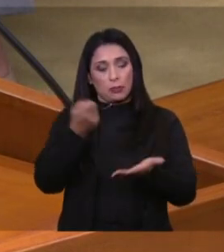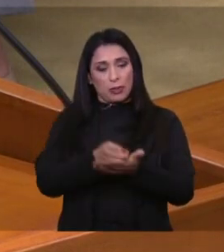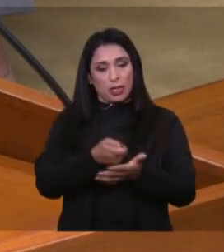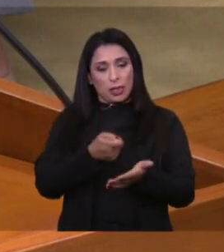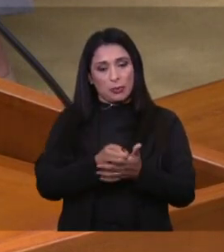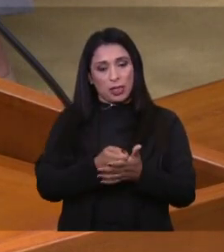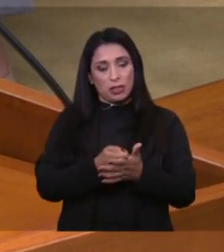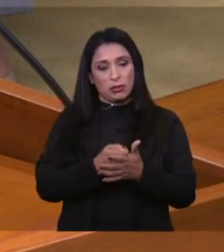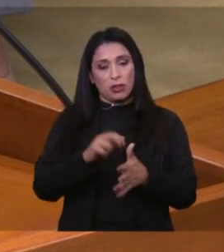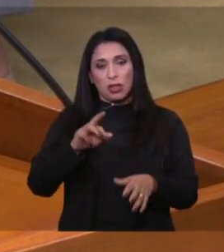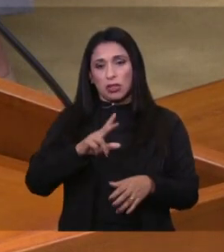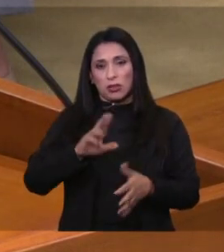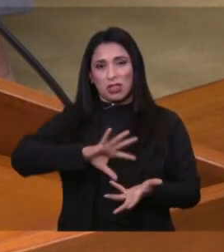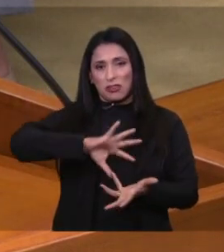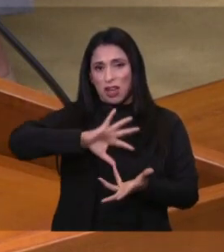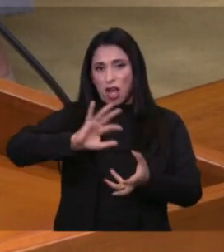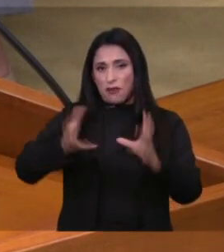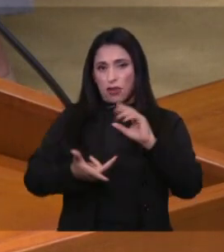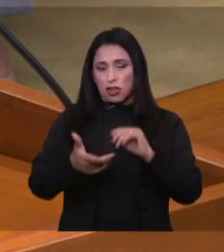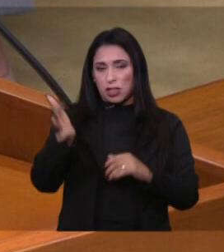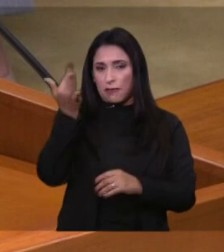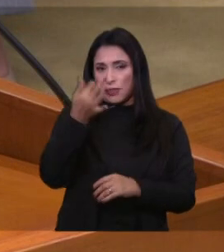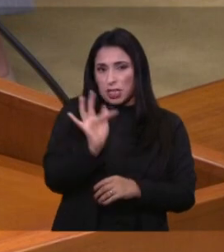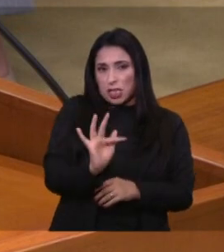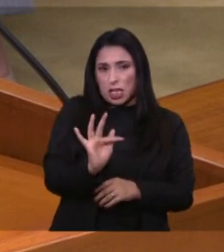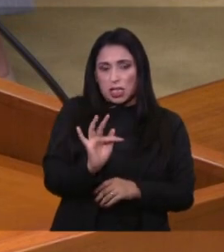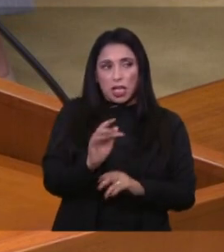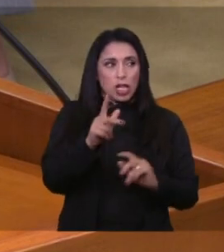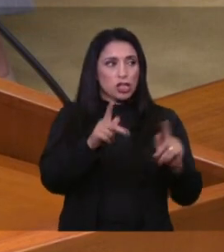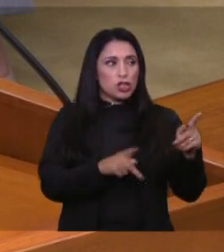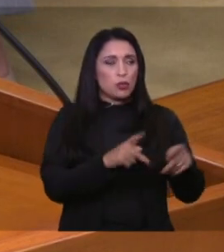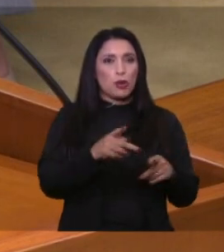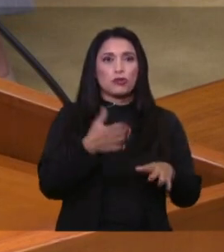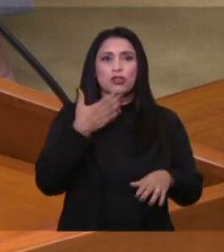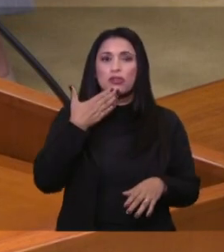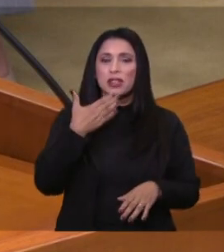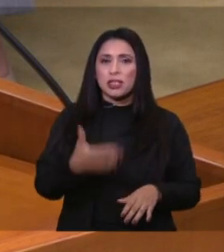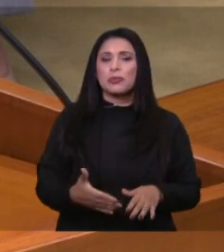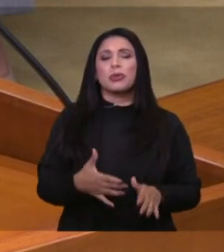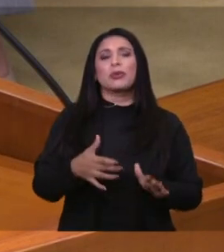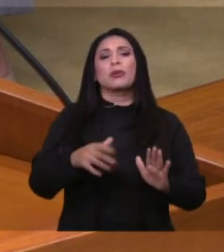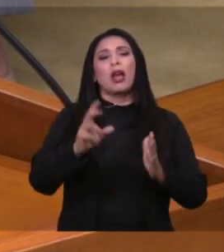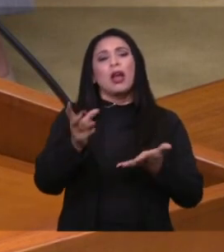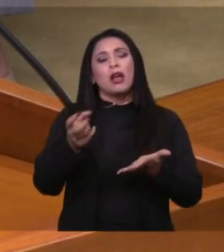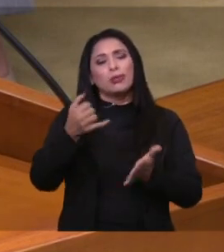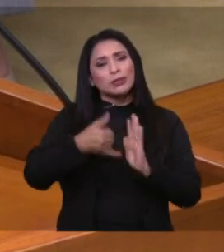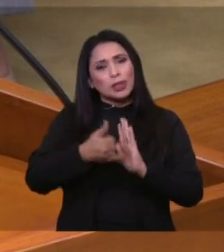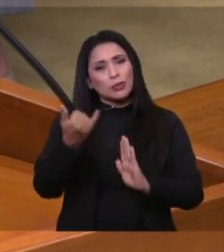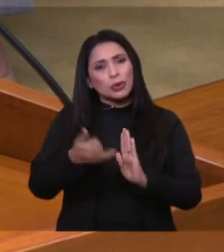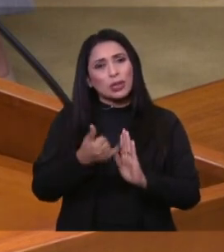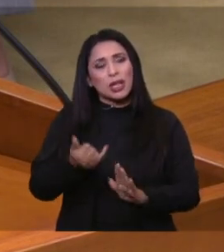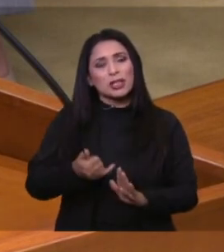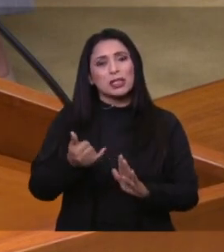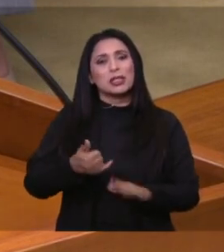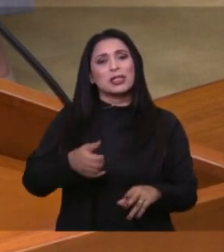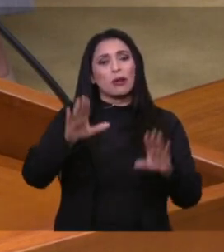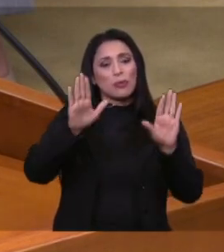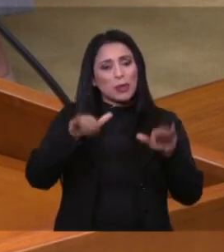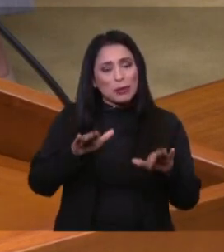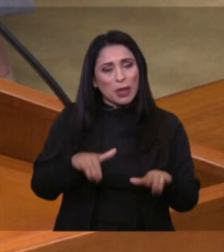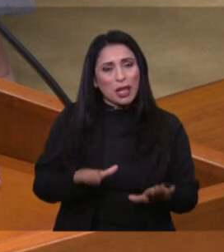haveria Revolução Francesa sem os populares pedindo uma tributação menos regressiva numa França